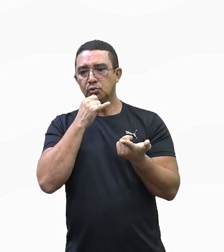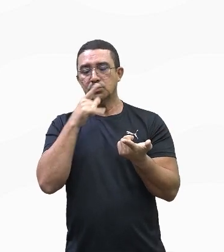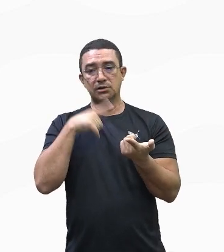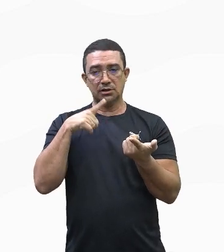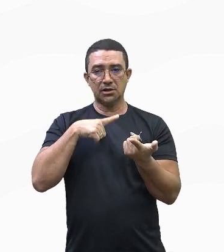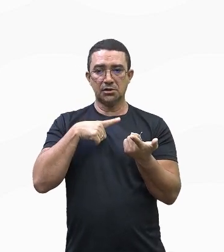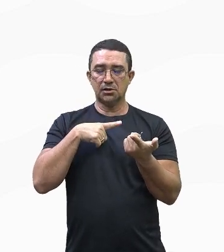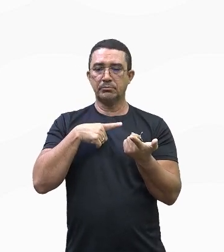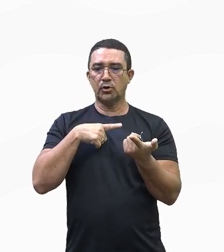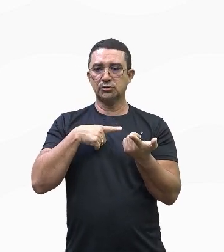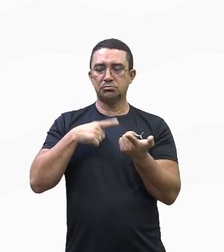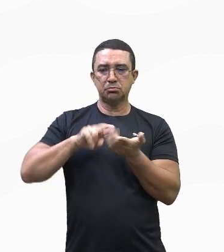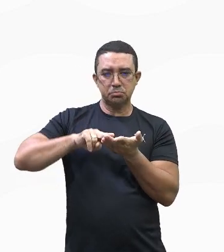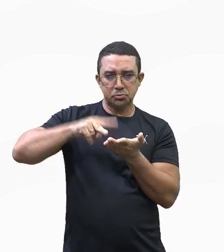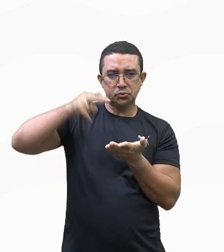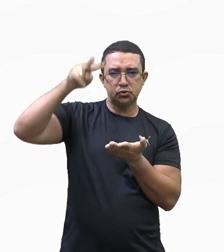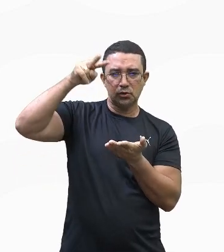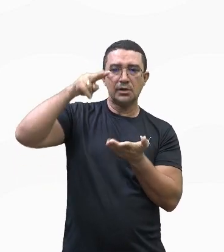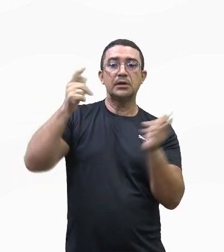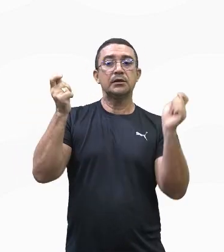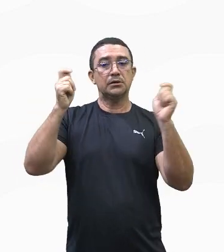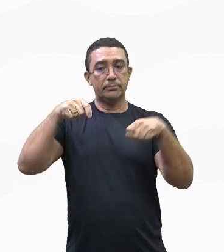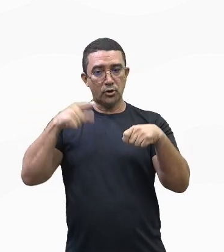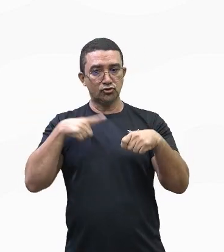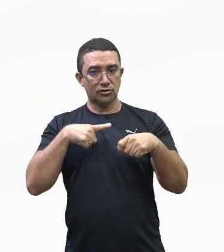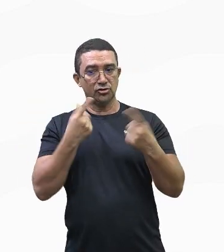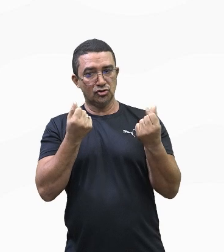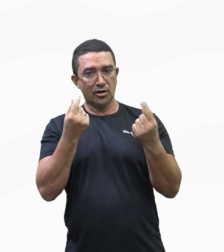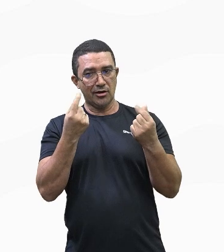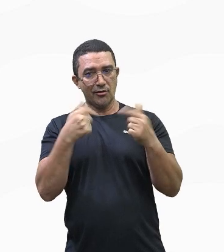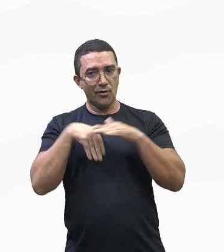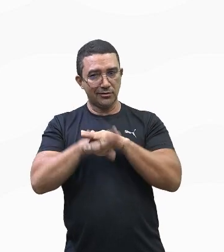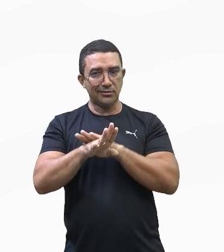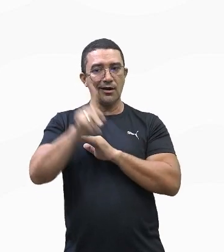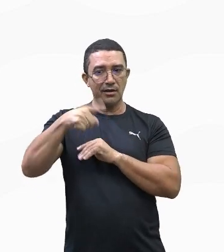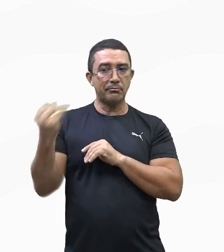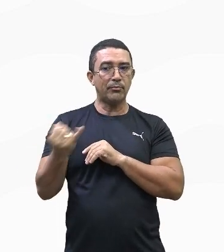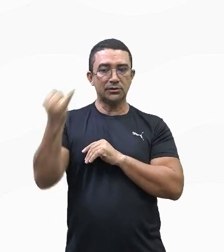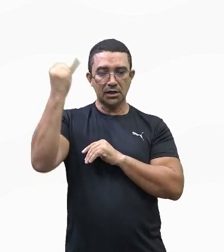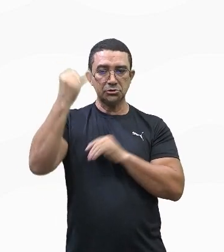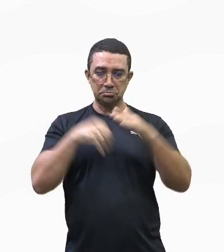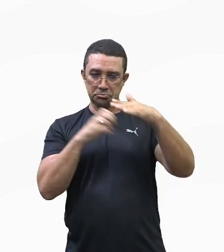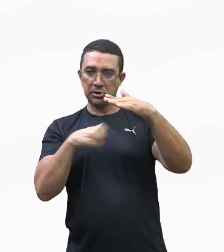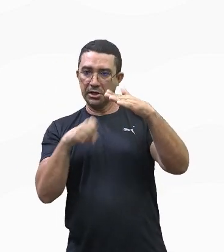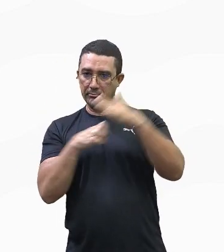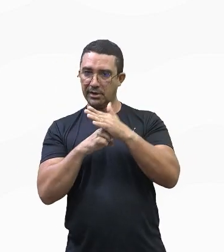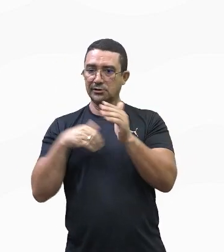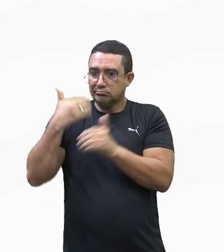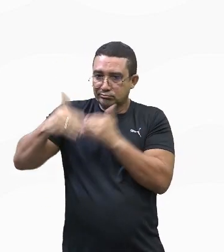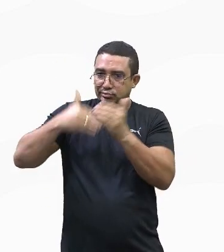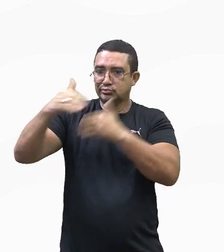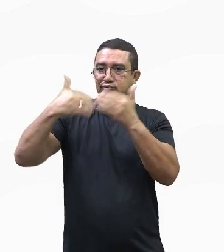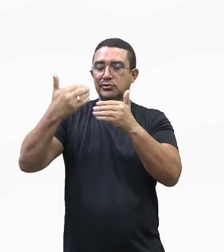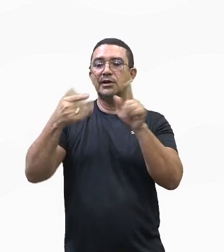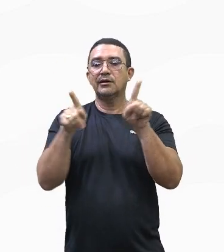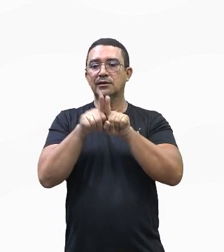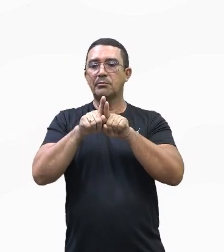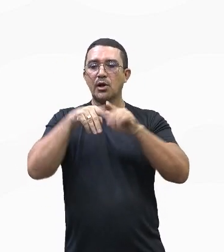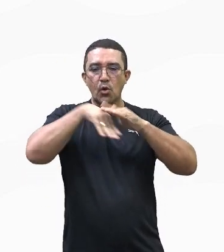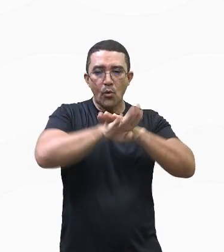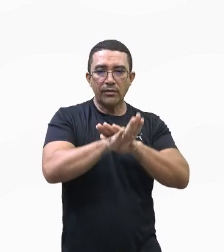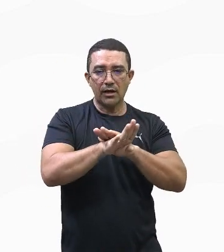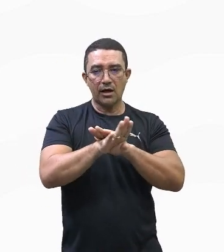de lucro adequadas. Isso é essencial para a sustentabilidade e a rentabilidade